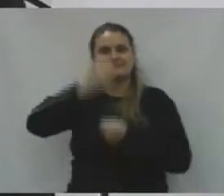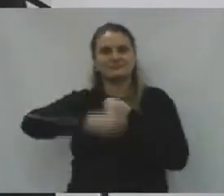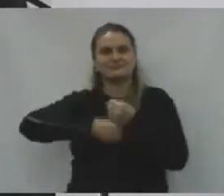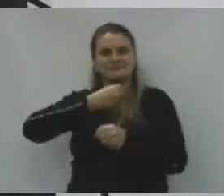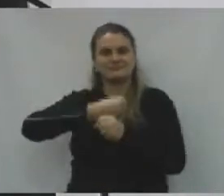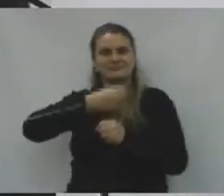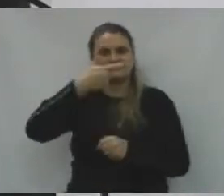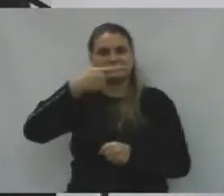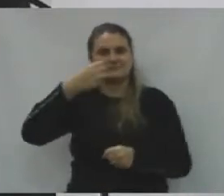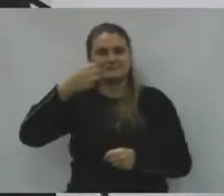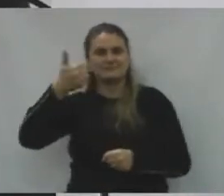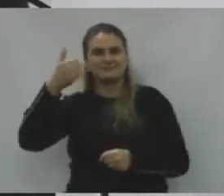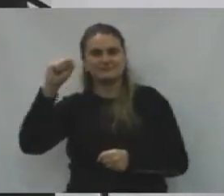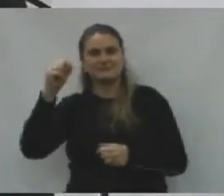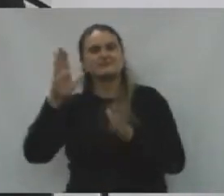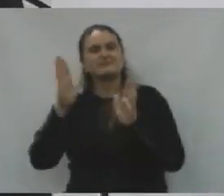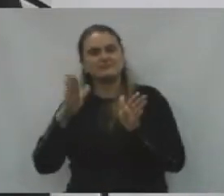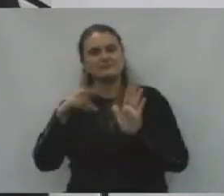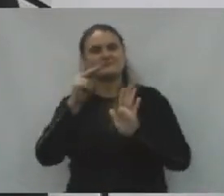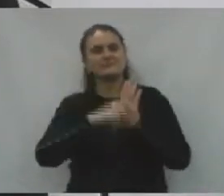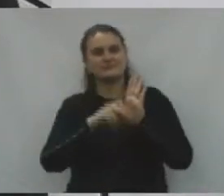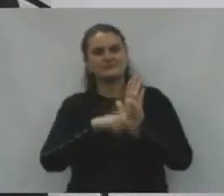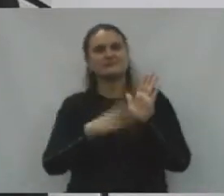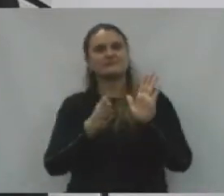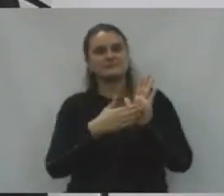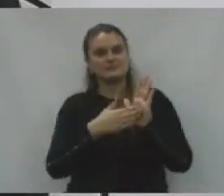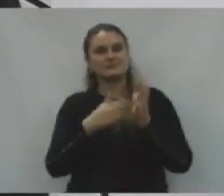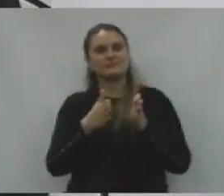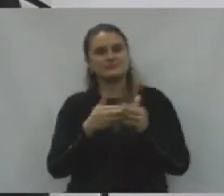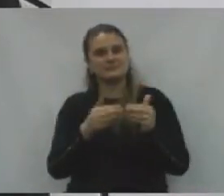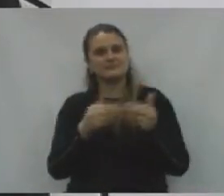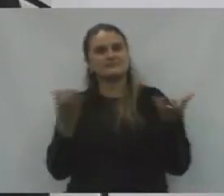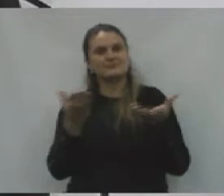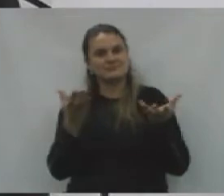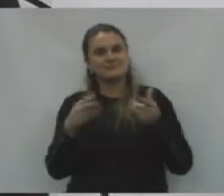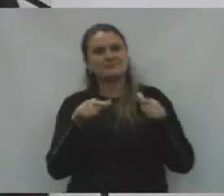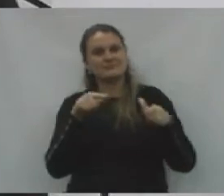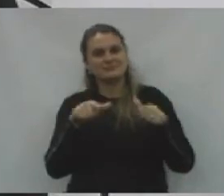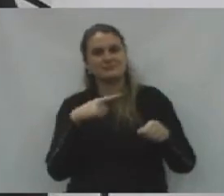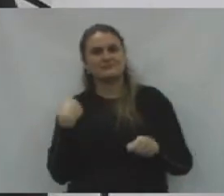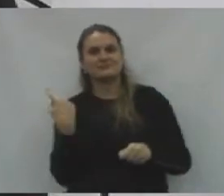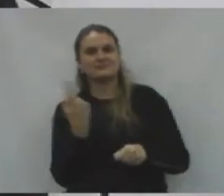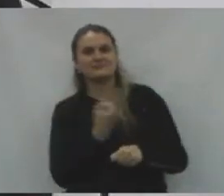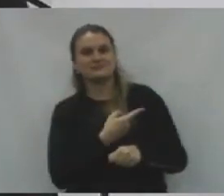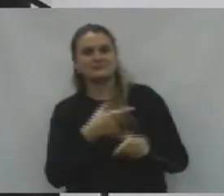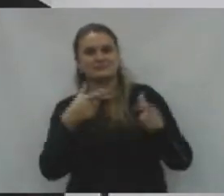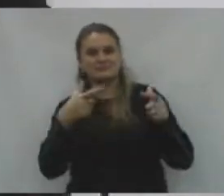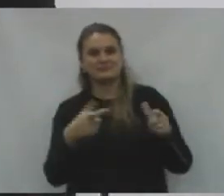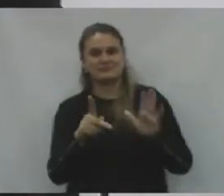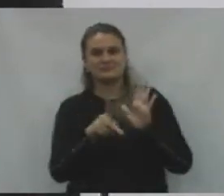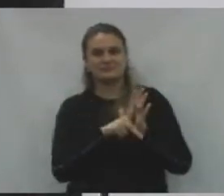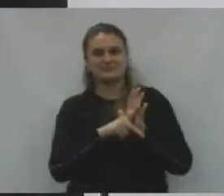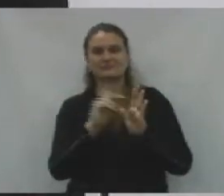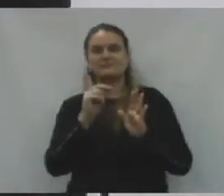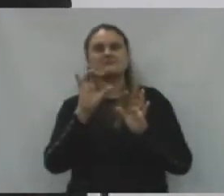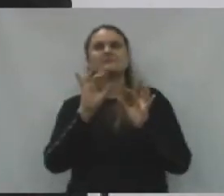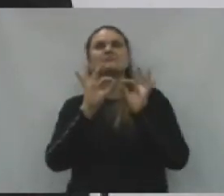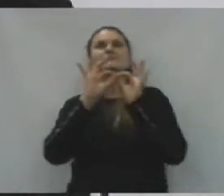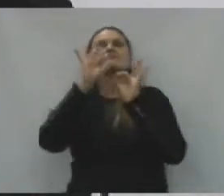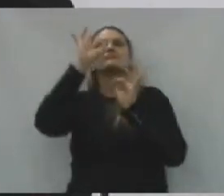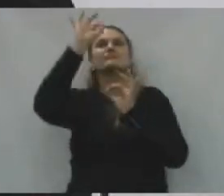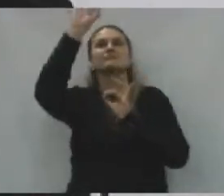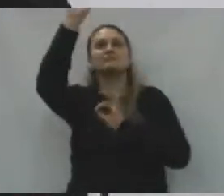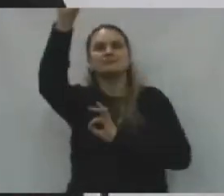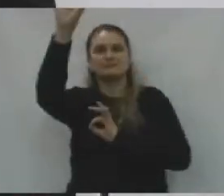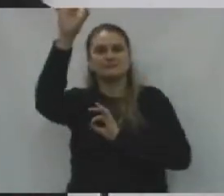2018, já minutamos um projeto nesse sentido. Queremos atuar nas nossas comunidades, não só